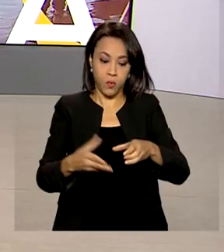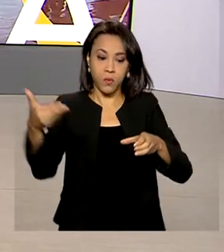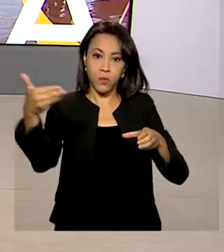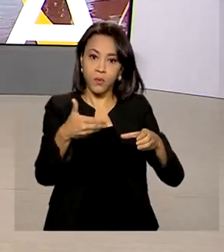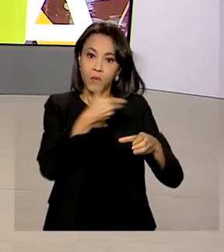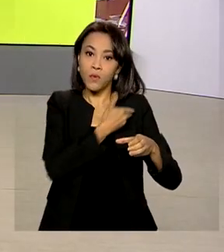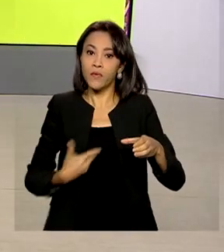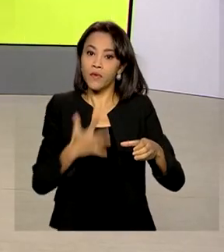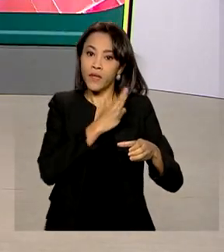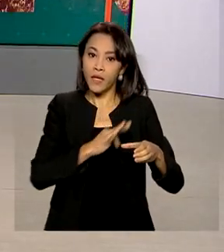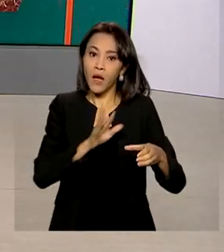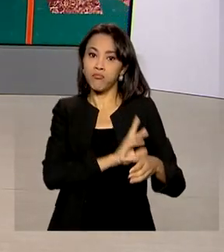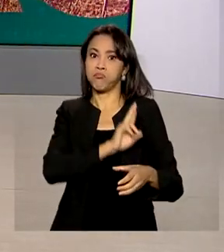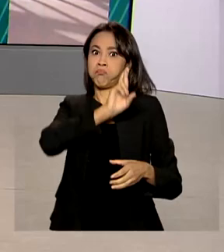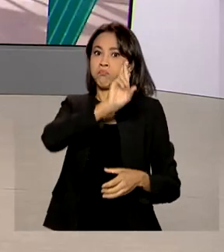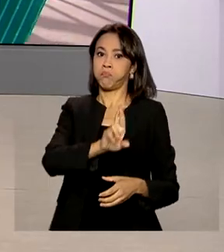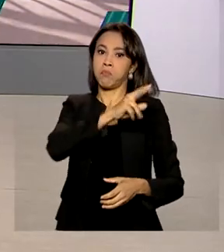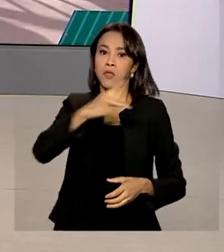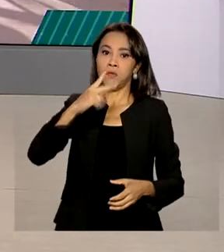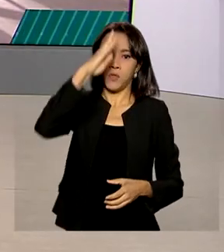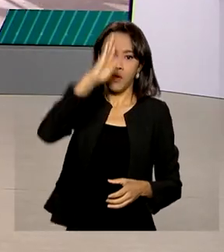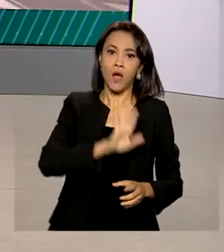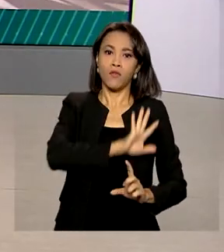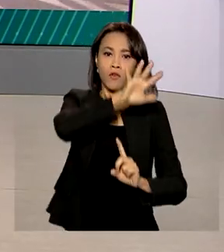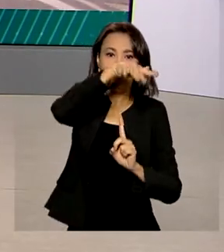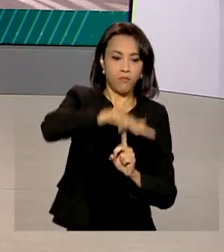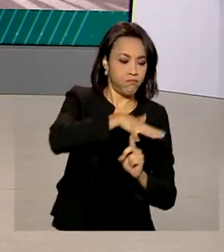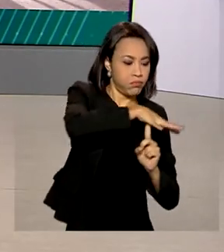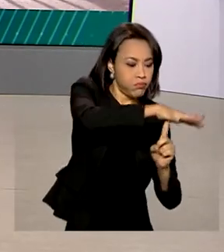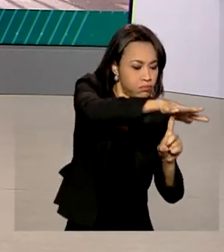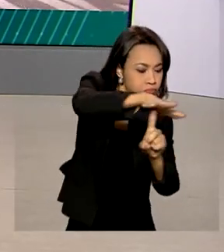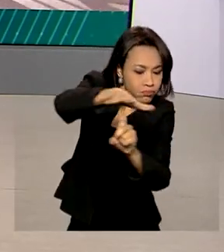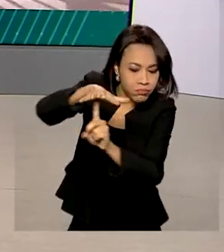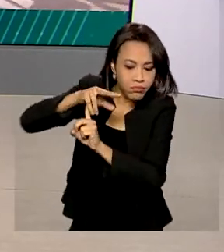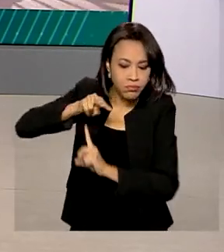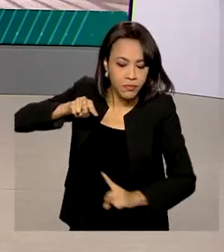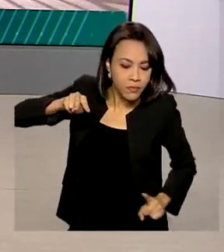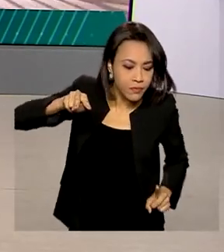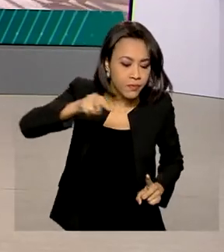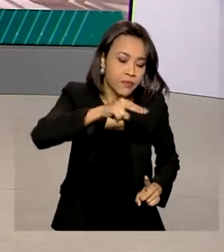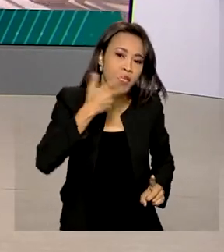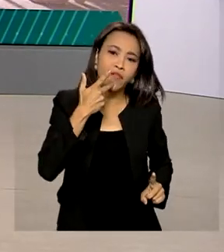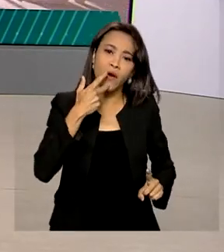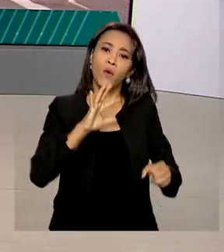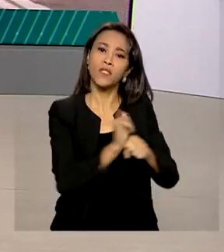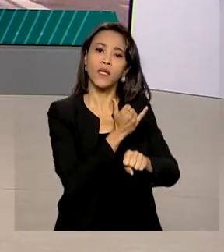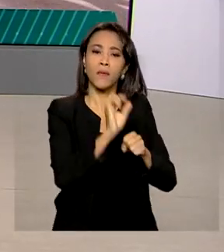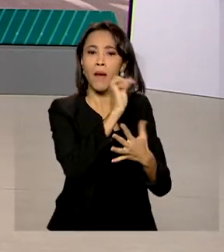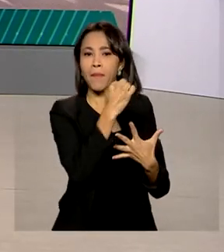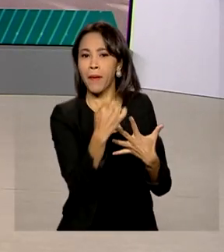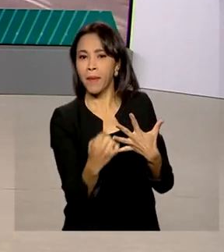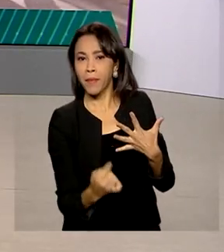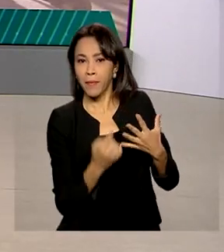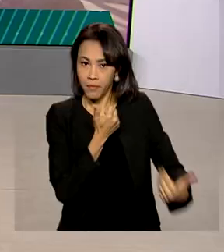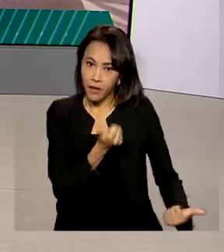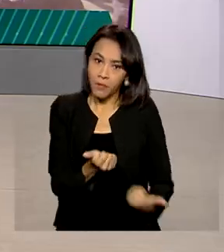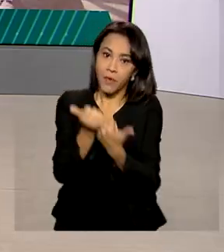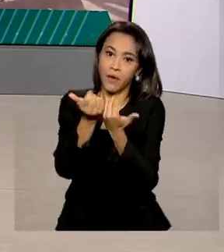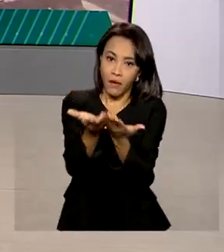federal liberada pelo presidente Jair bolsonaro sobrevoou as áreas afetadas e anunciou uma série de ações para apoiar a população